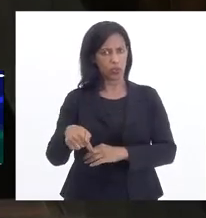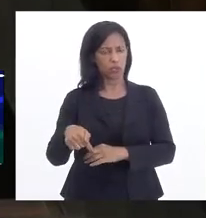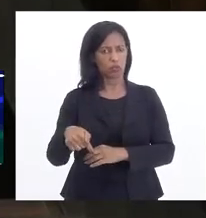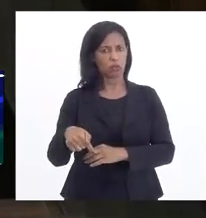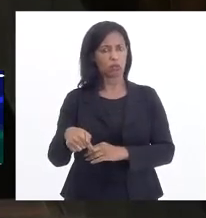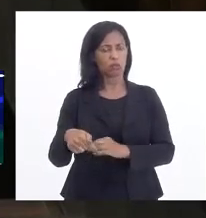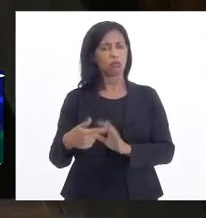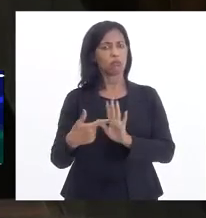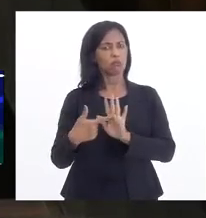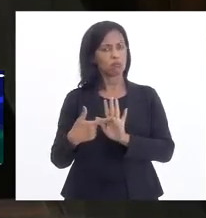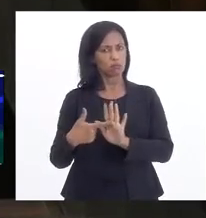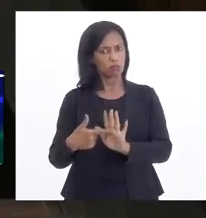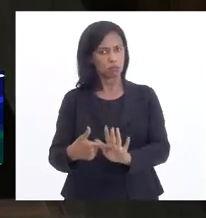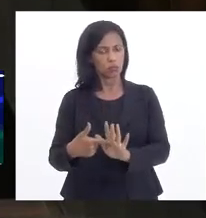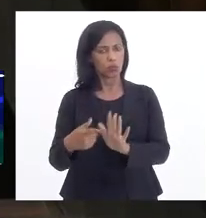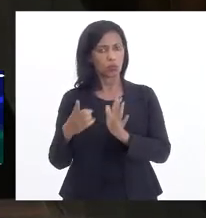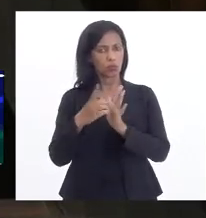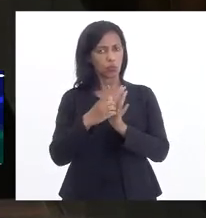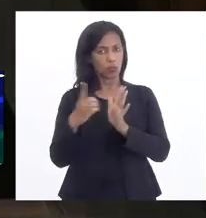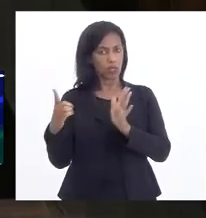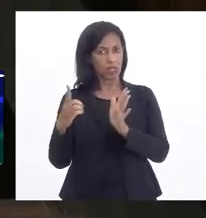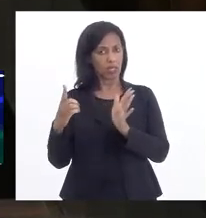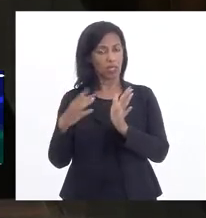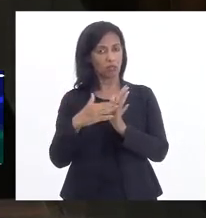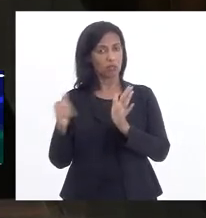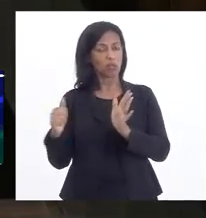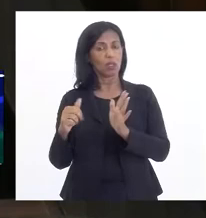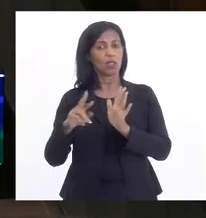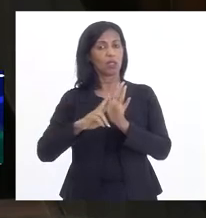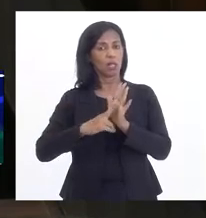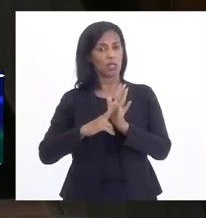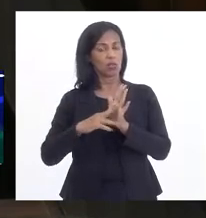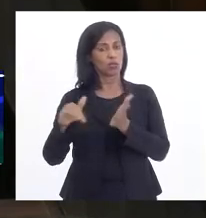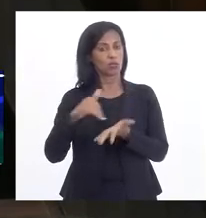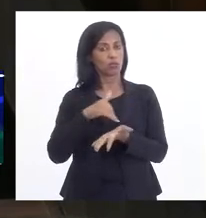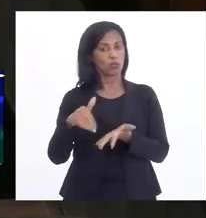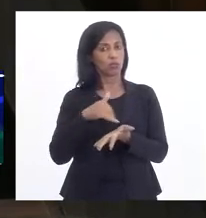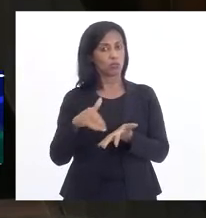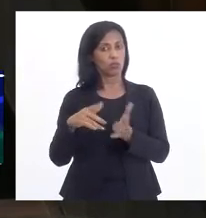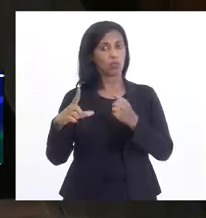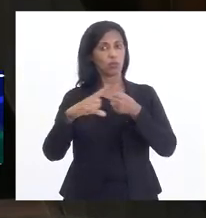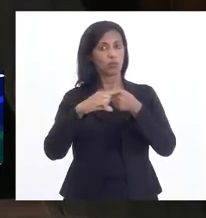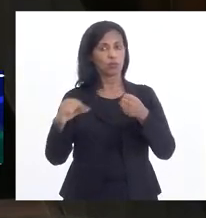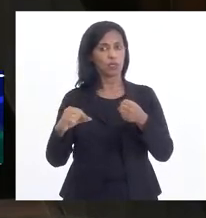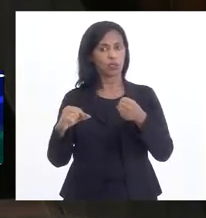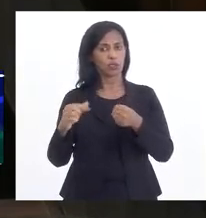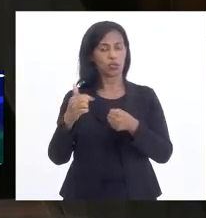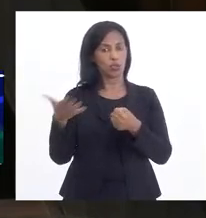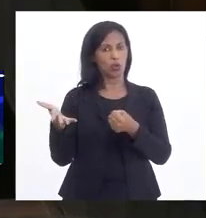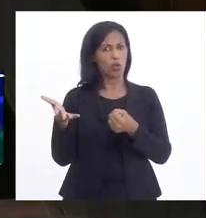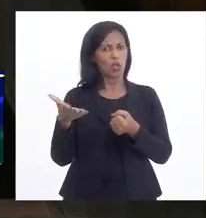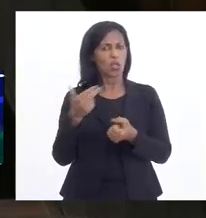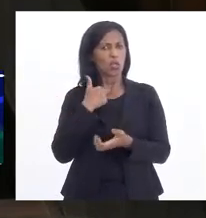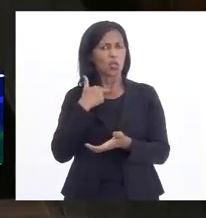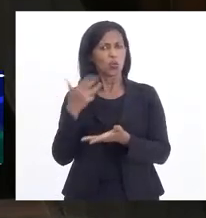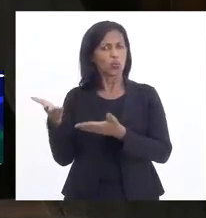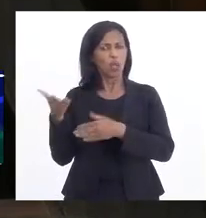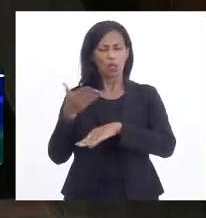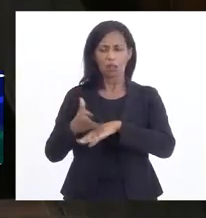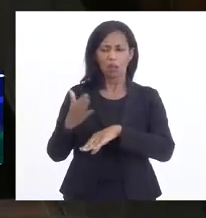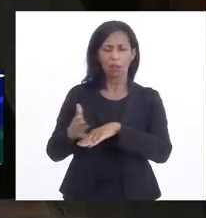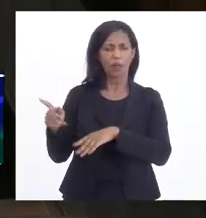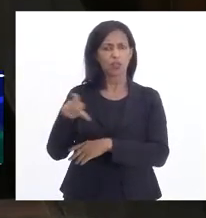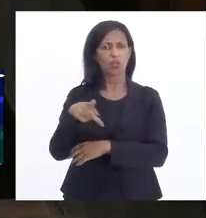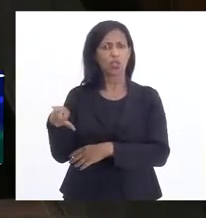suprimir do decreto do governador e da resolução do secretário os artigos que inviabilizam na prática que o